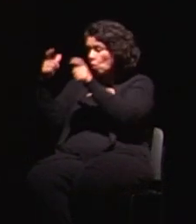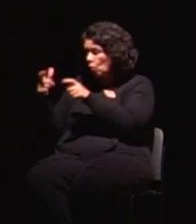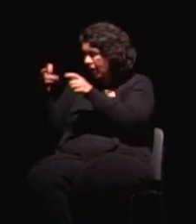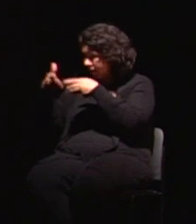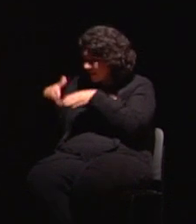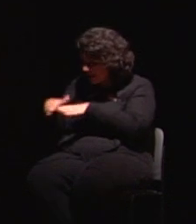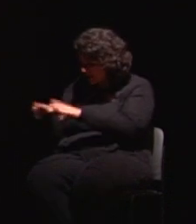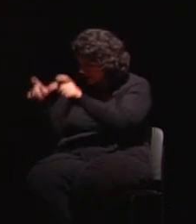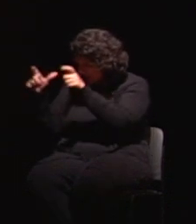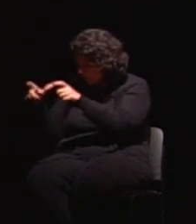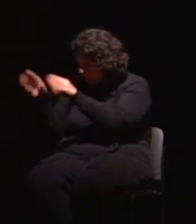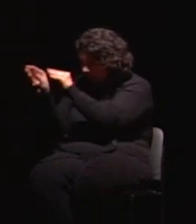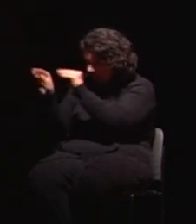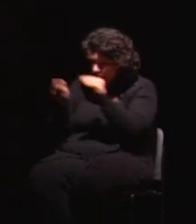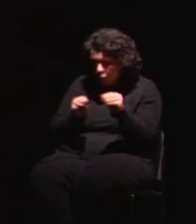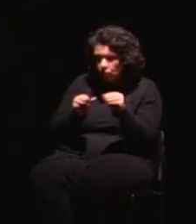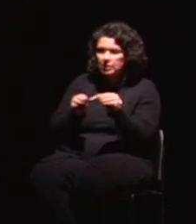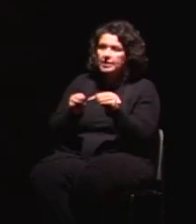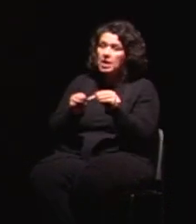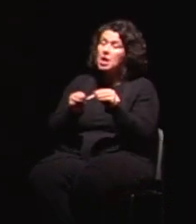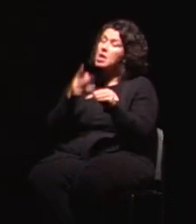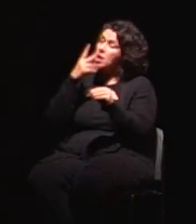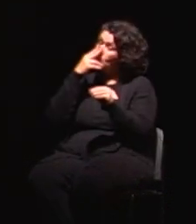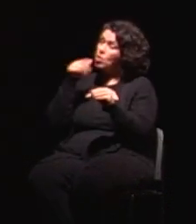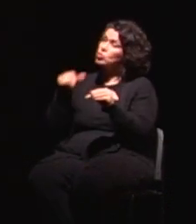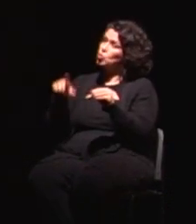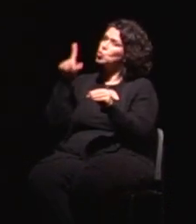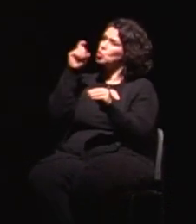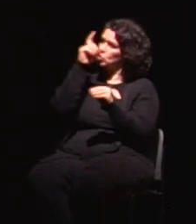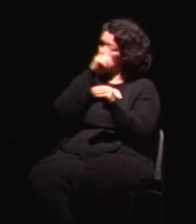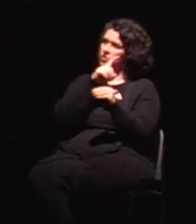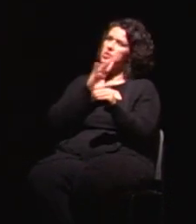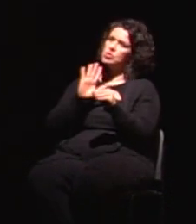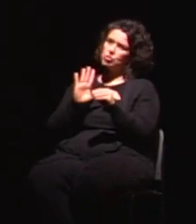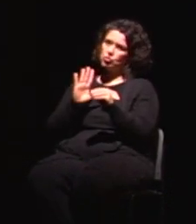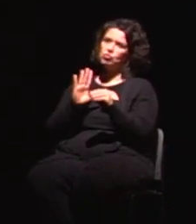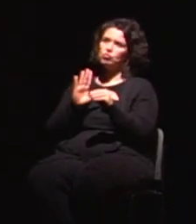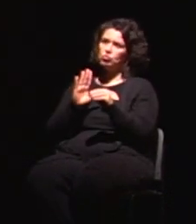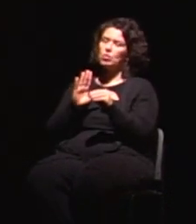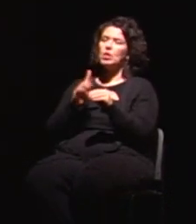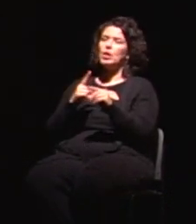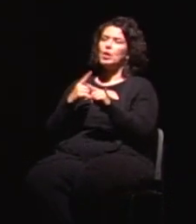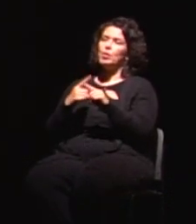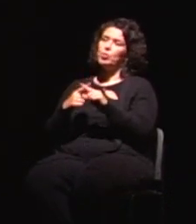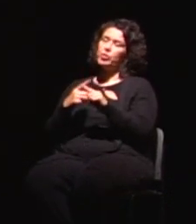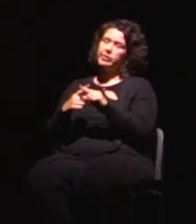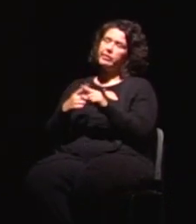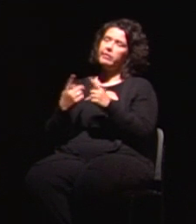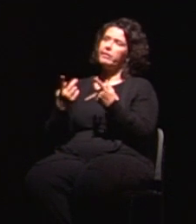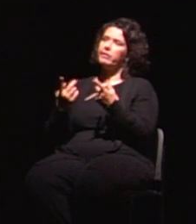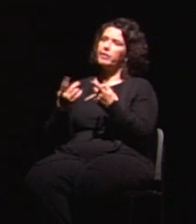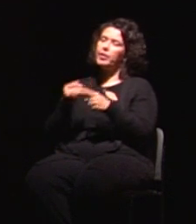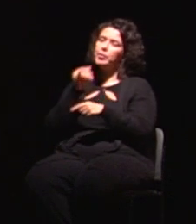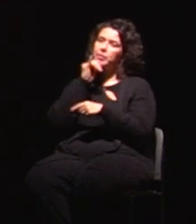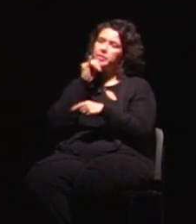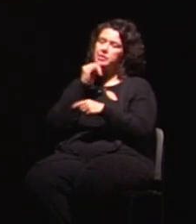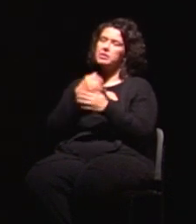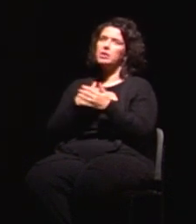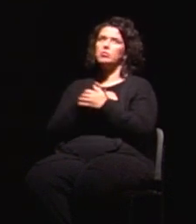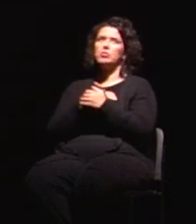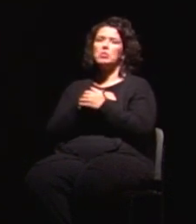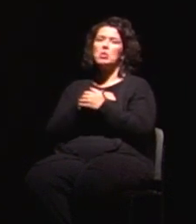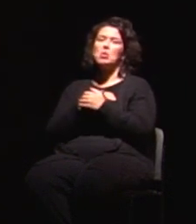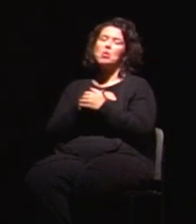vir para outros países e que está essa dificuldade, inclusive se usando essa coisa, todo mundo hoje